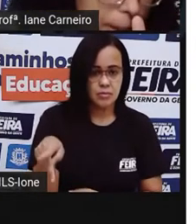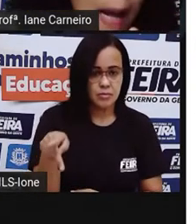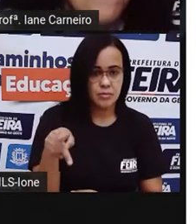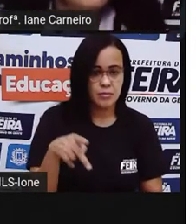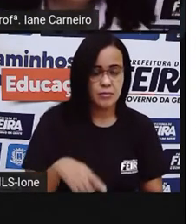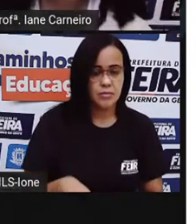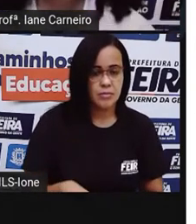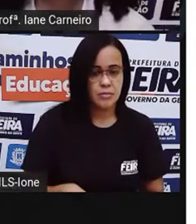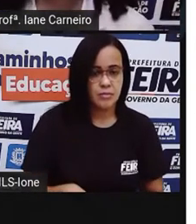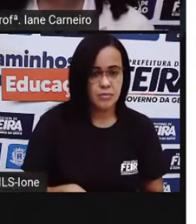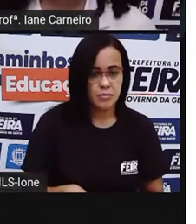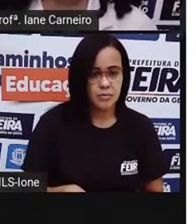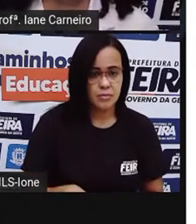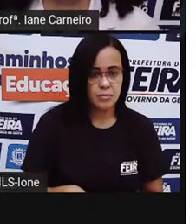né?